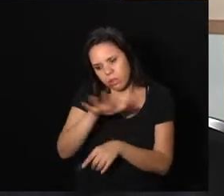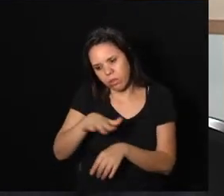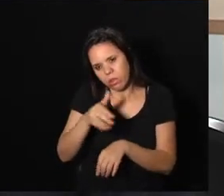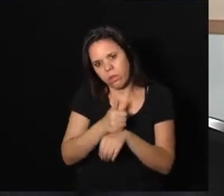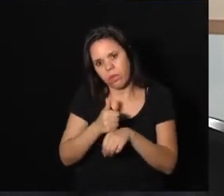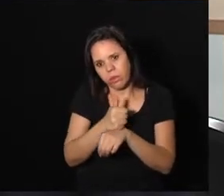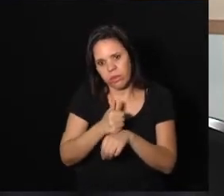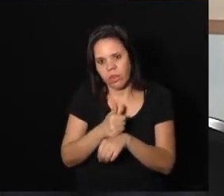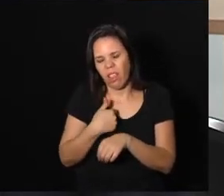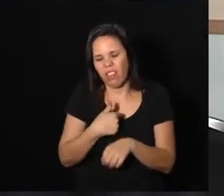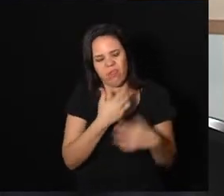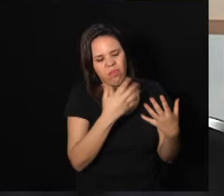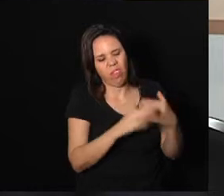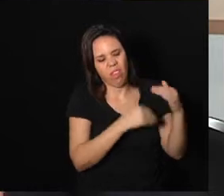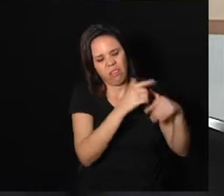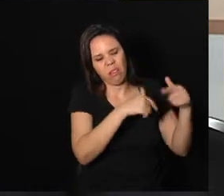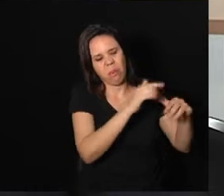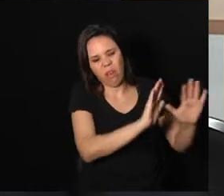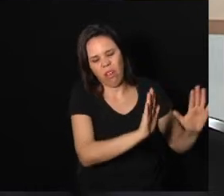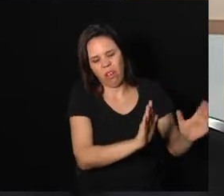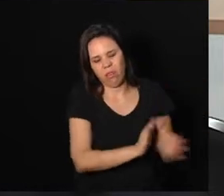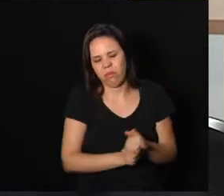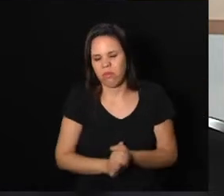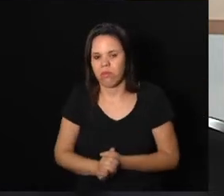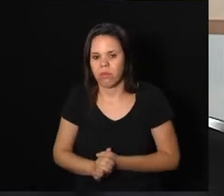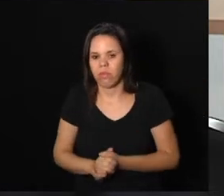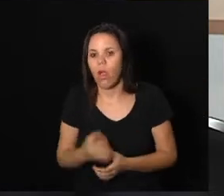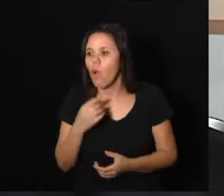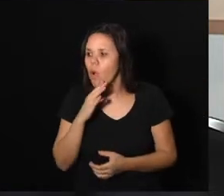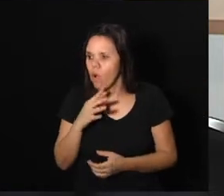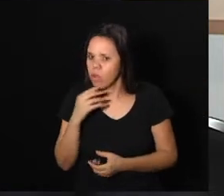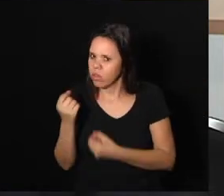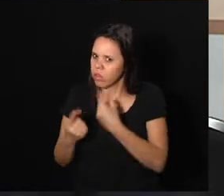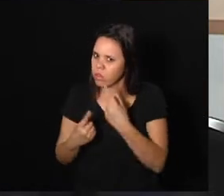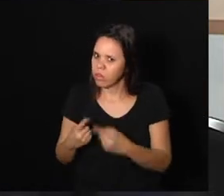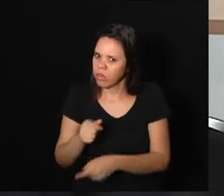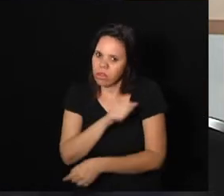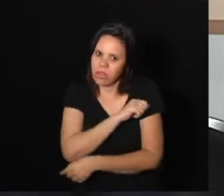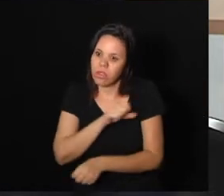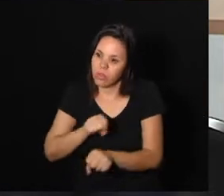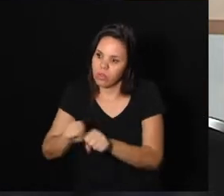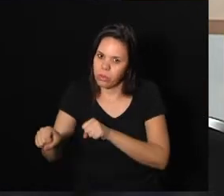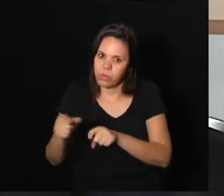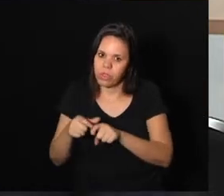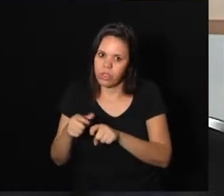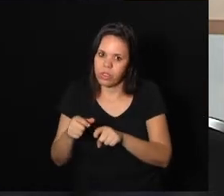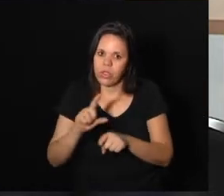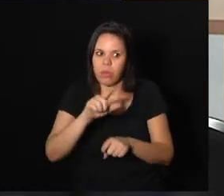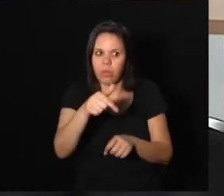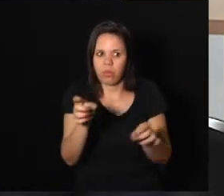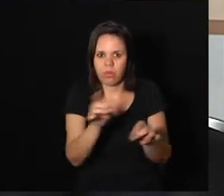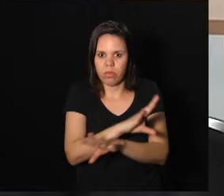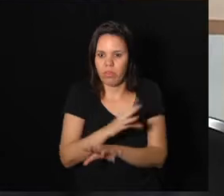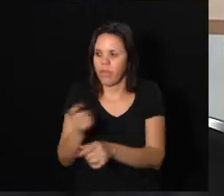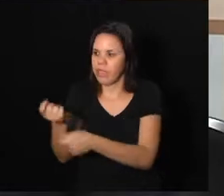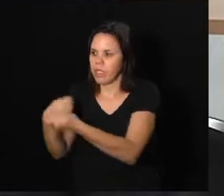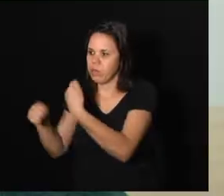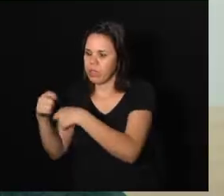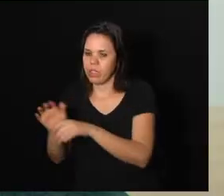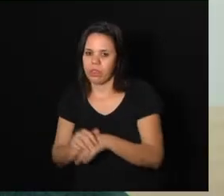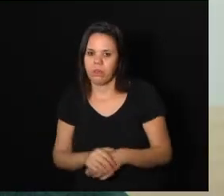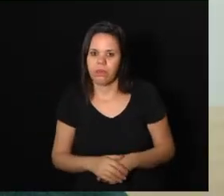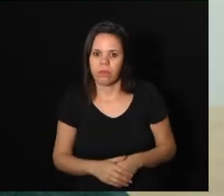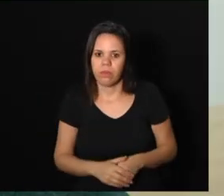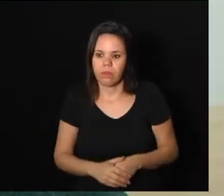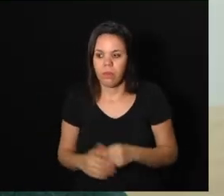profissão que ele não quer desenvolver. Né? Eu conheço casos de às vezes, o aluno ele se formou em medicina, mas foi fazer administração. Que